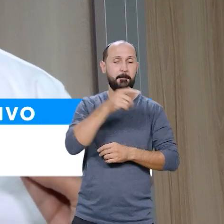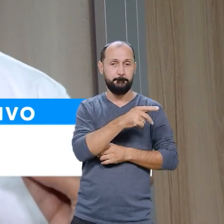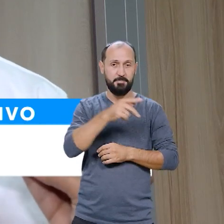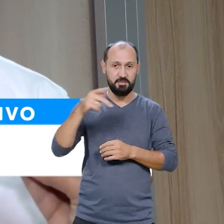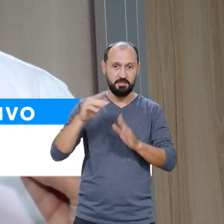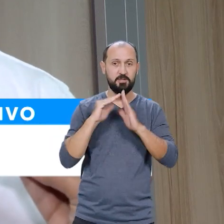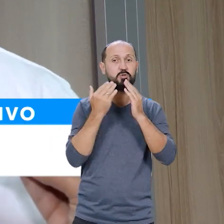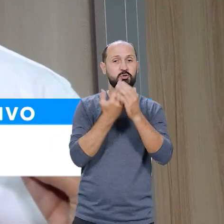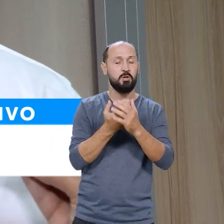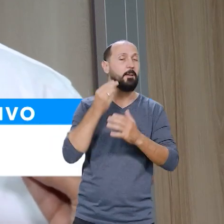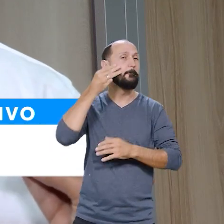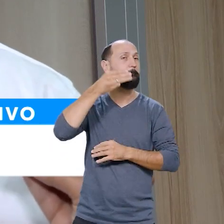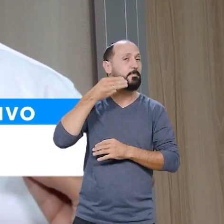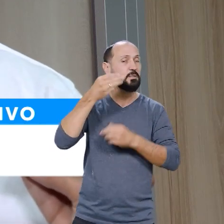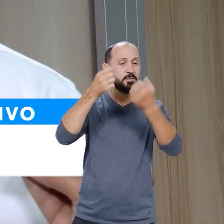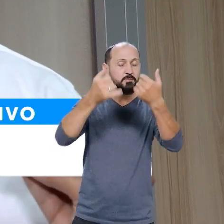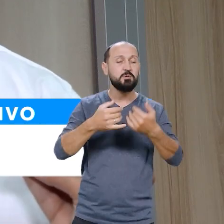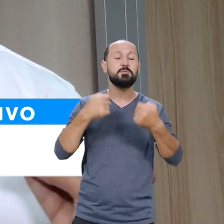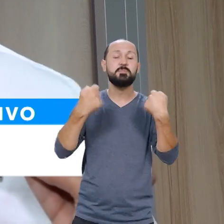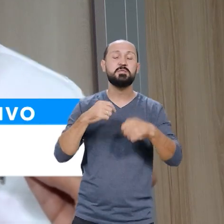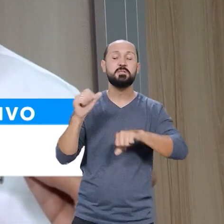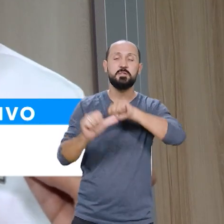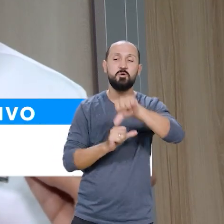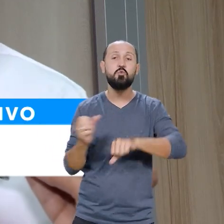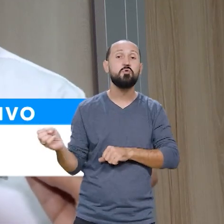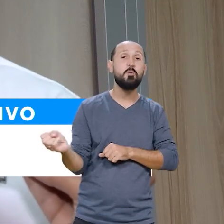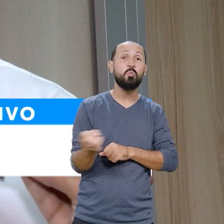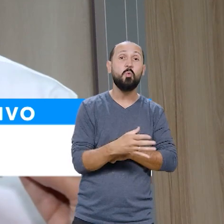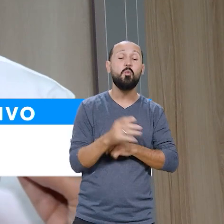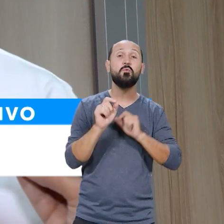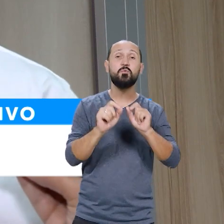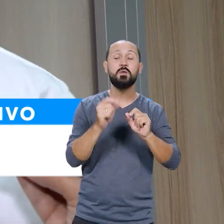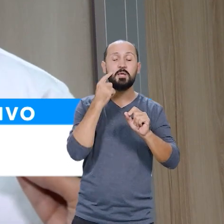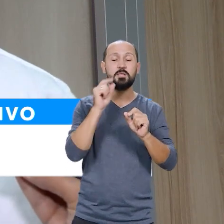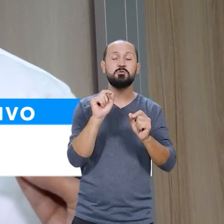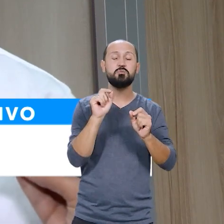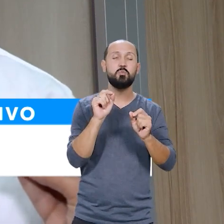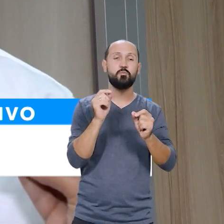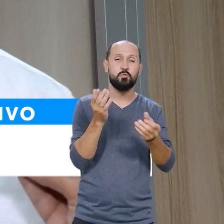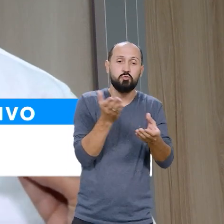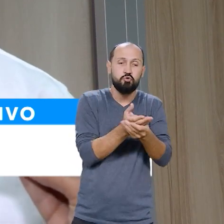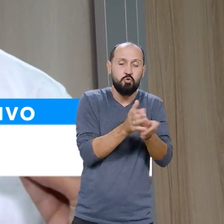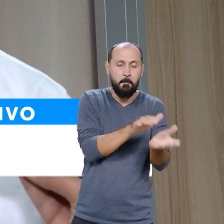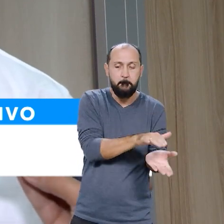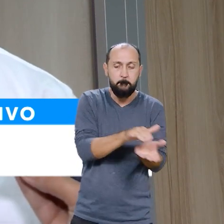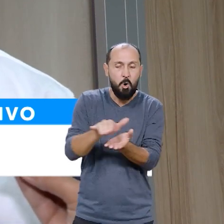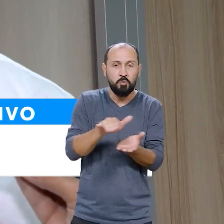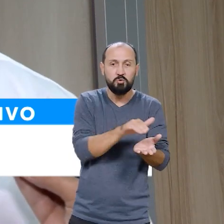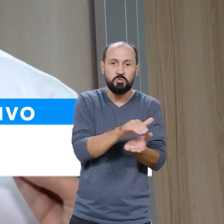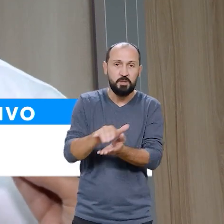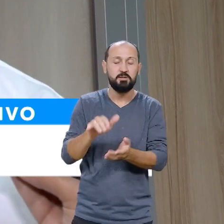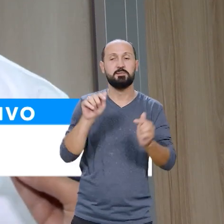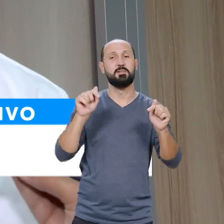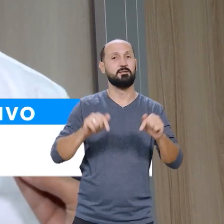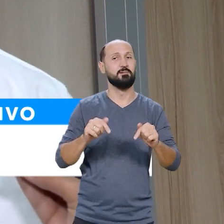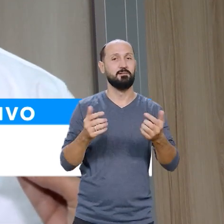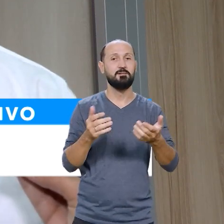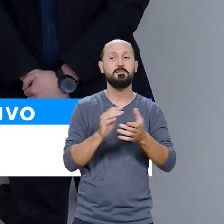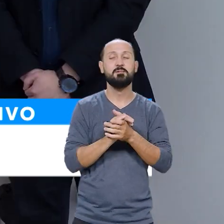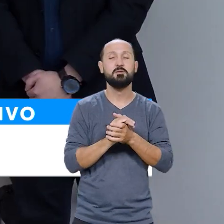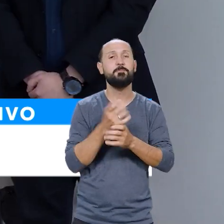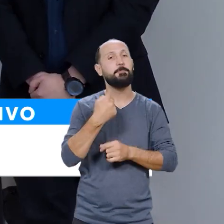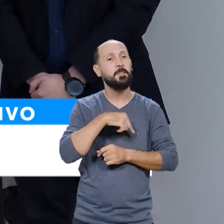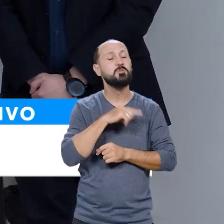Mara Caseiro, disseram que nós teríamos que modernizar a questão da tramitação dos processos legislativos desta